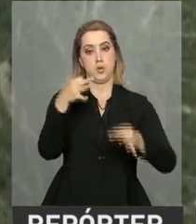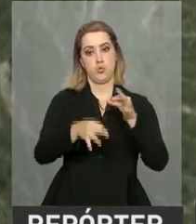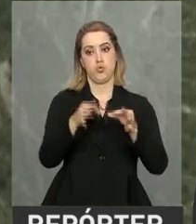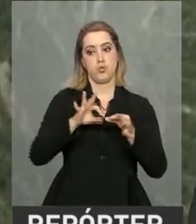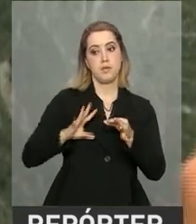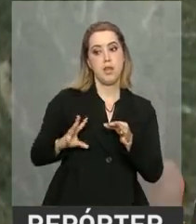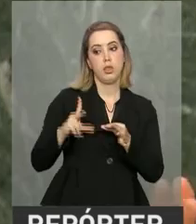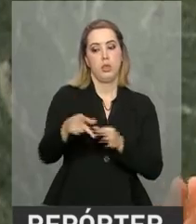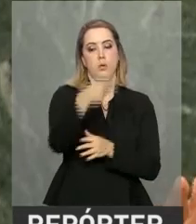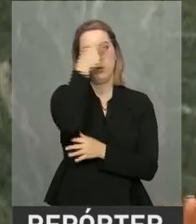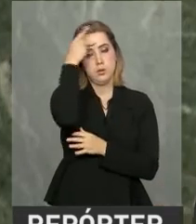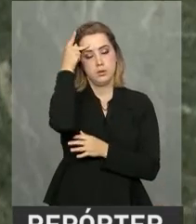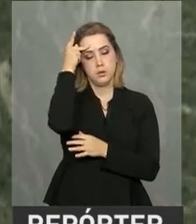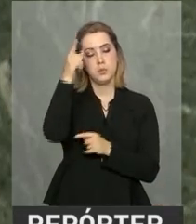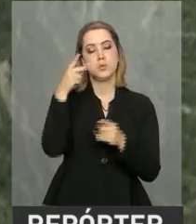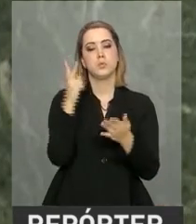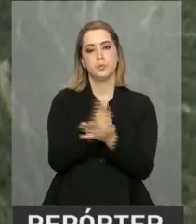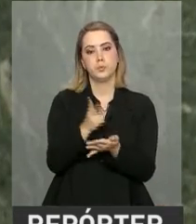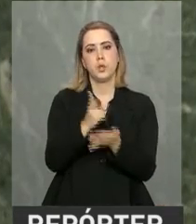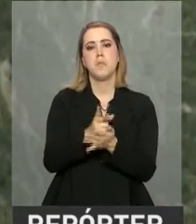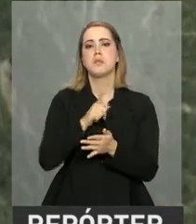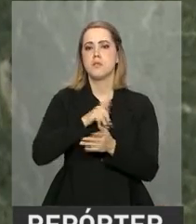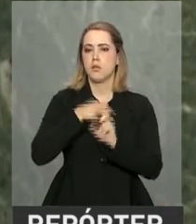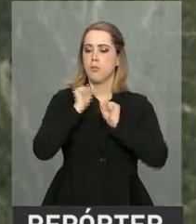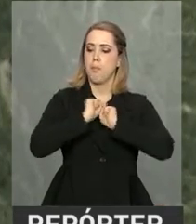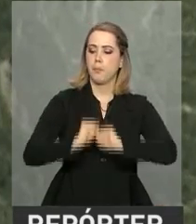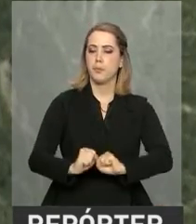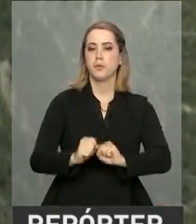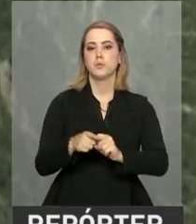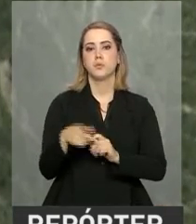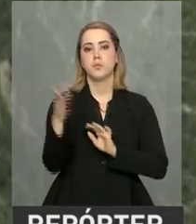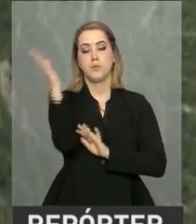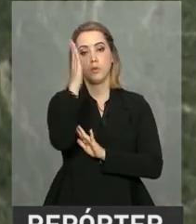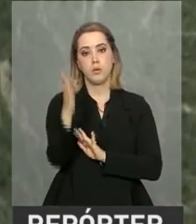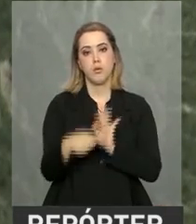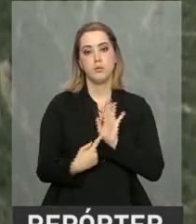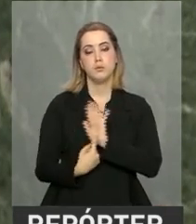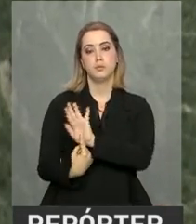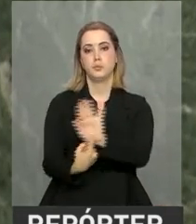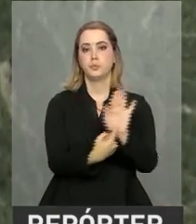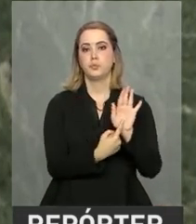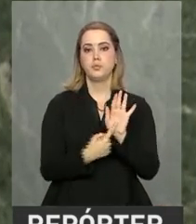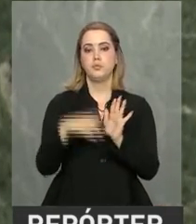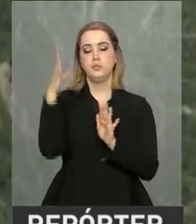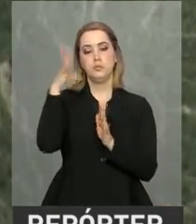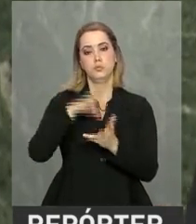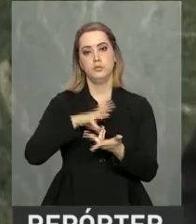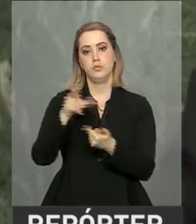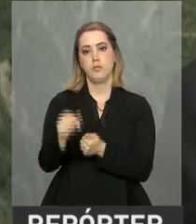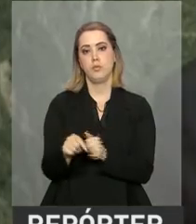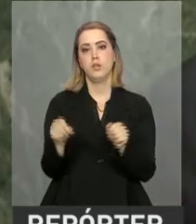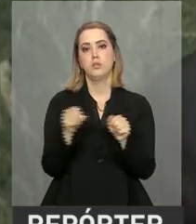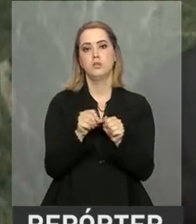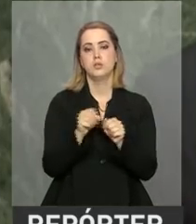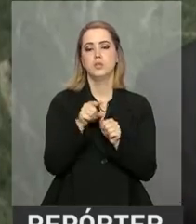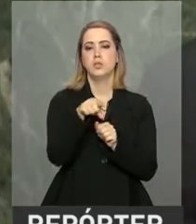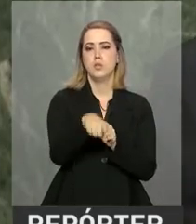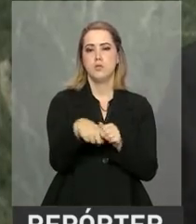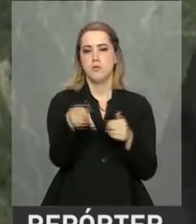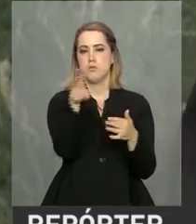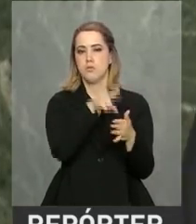é o que o brasil mostra ao mundo que o faz por meio de um processo de depuração